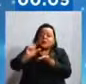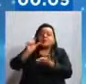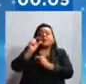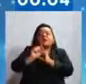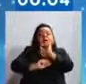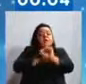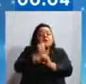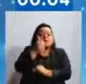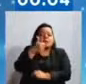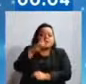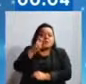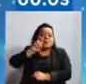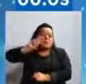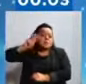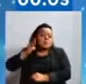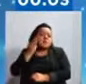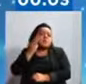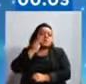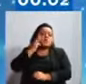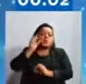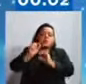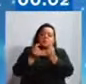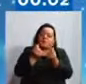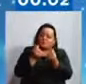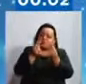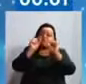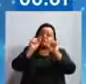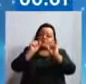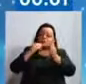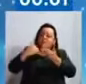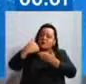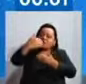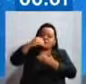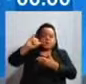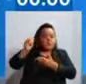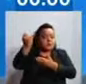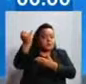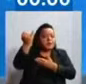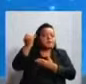reais. Então, de forma desburocratizada. Assim, nós iremos fazer a partir de janeiro.